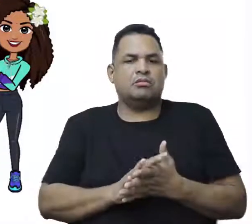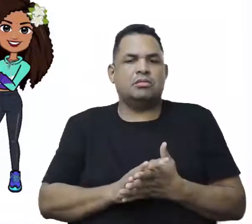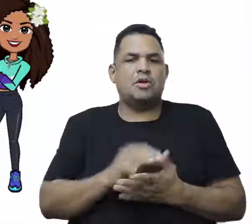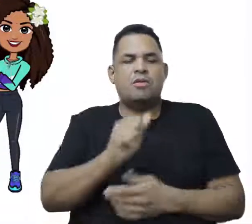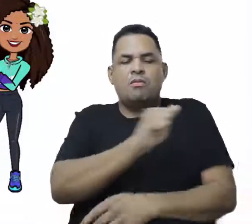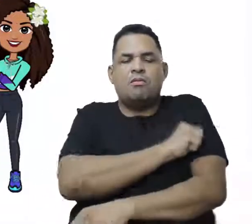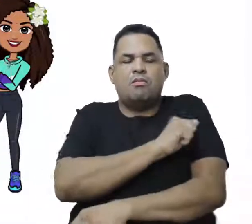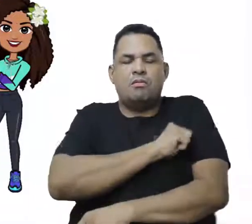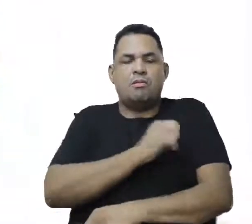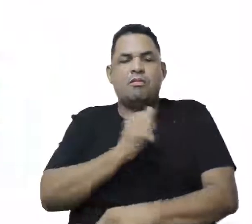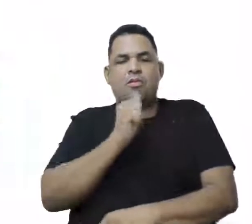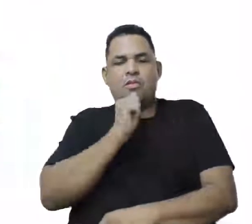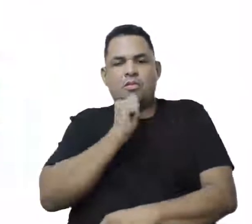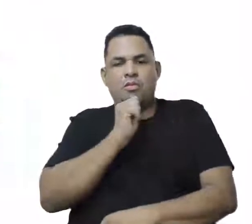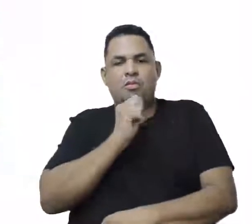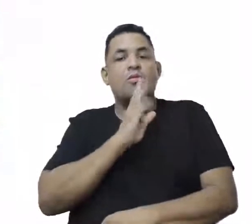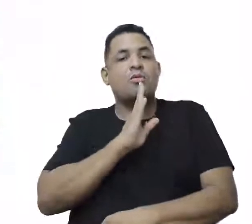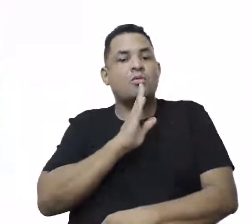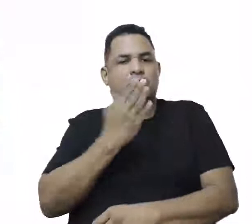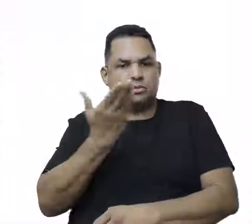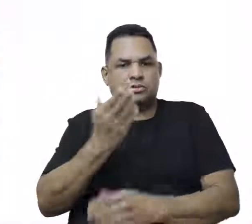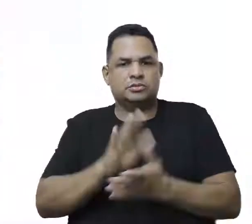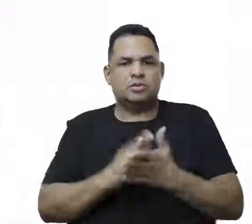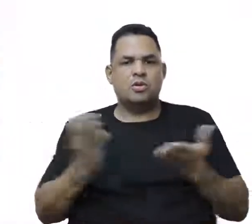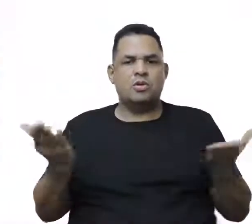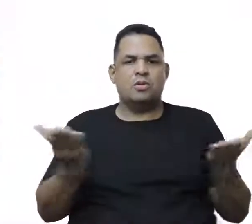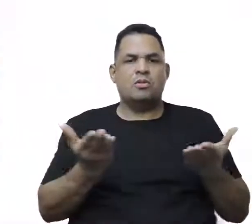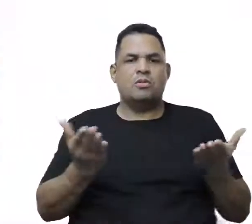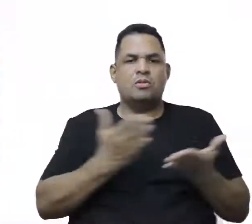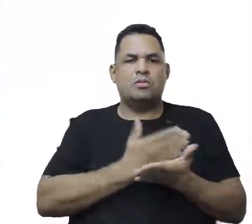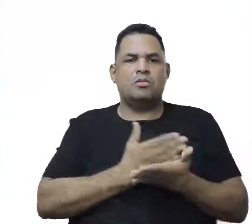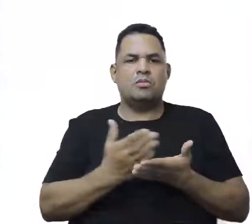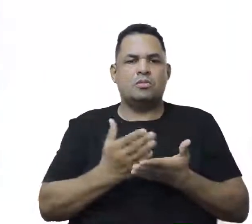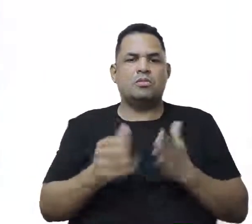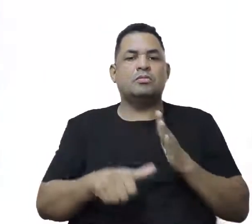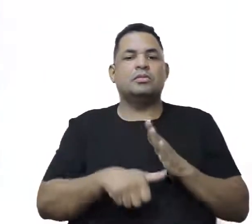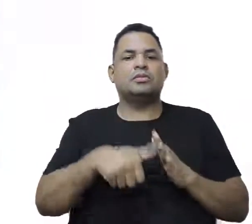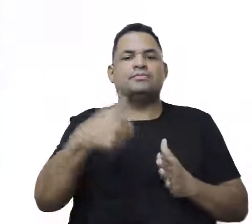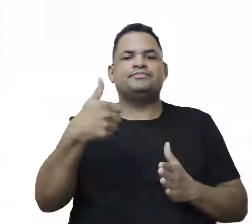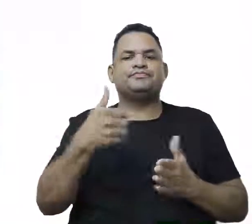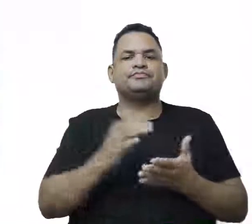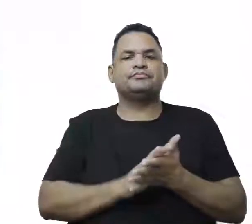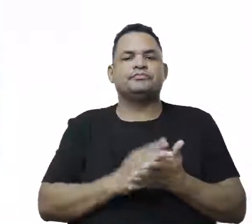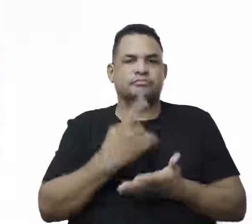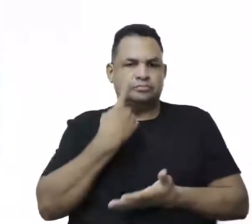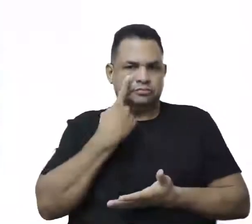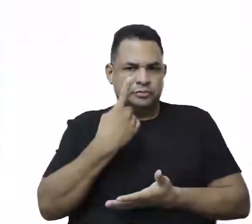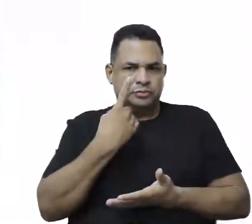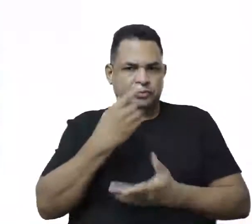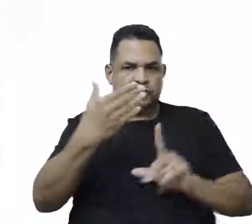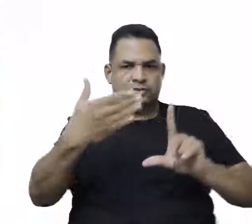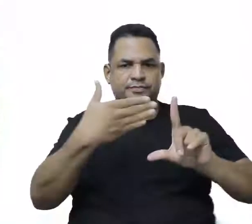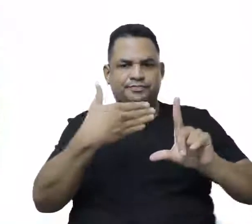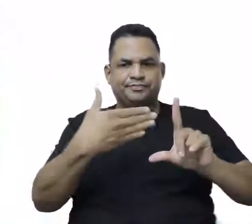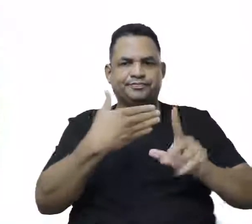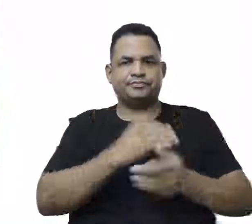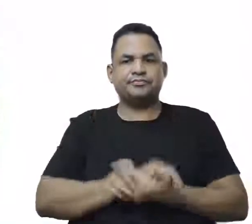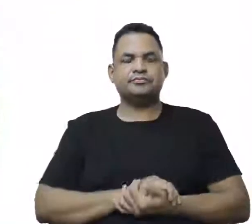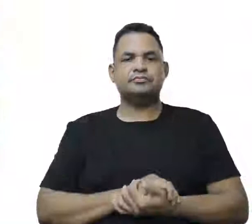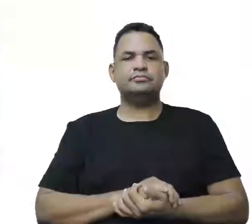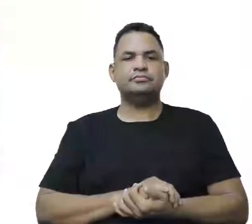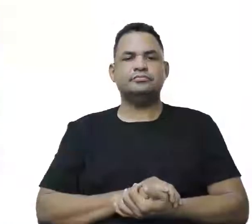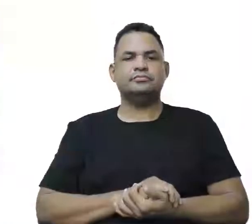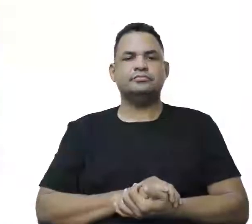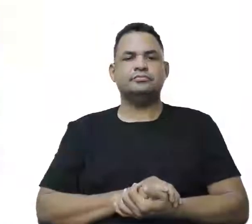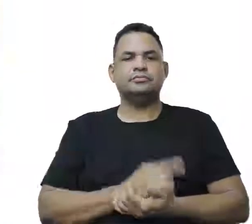Então, apresentamos as habilidades, nós vamos começar aqui com o nosso primeiro ponto, né? Vamos entrar nesse slide aí, eu e a professora Iris,